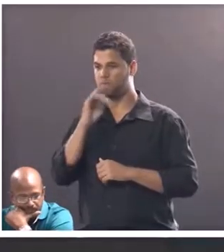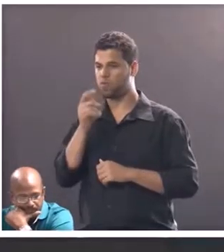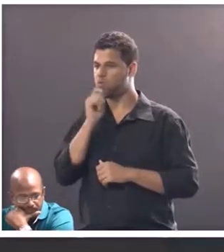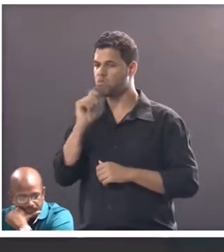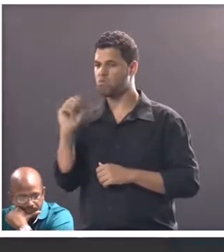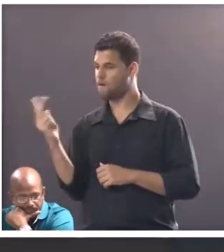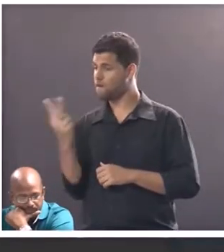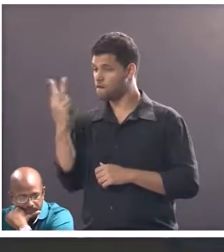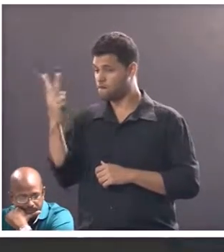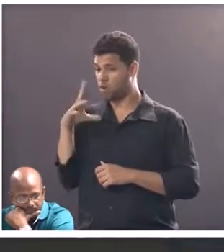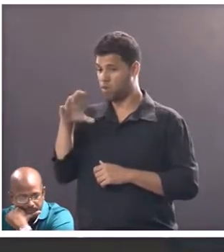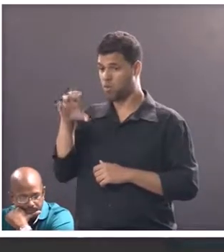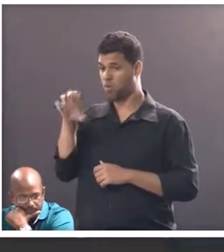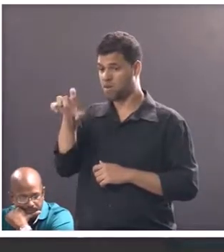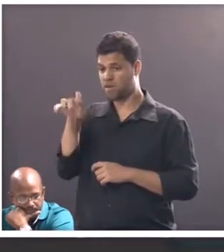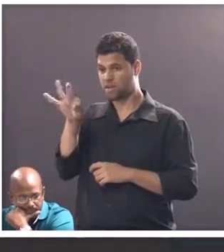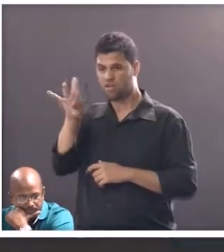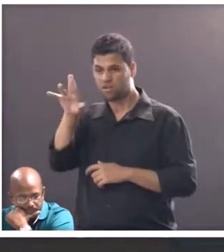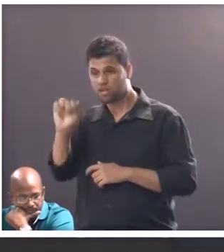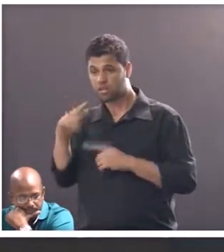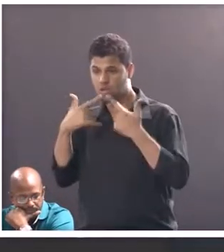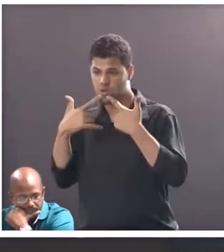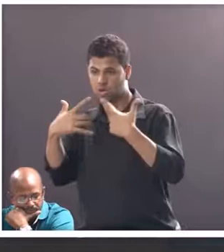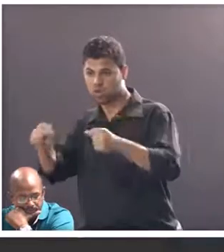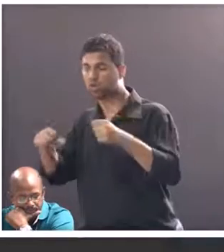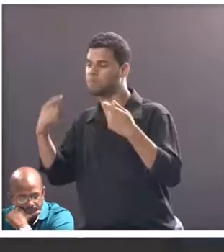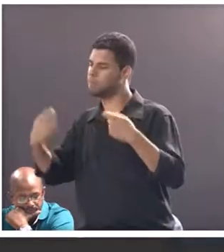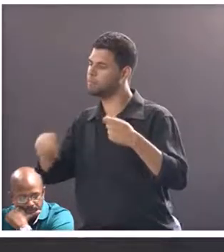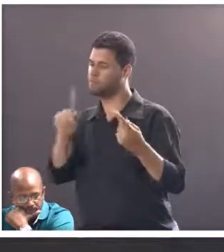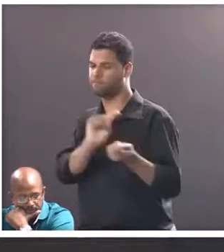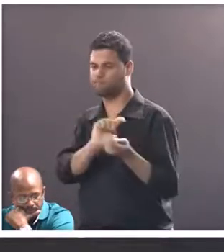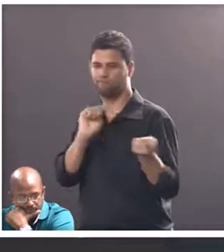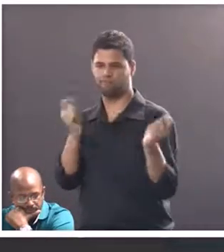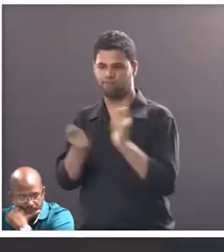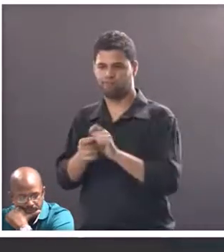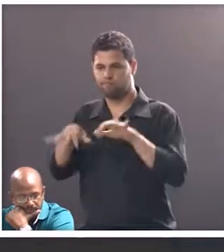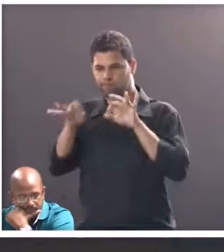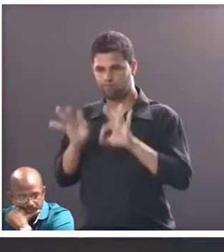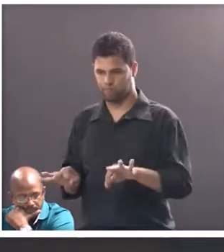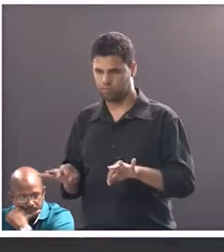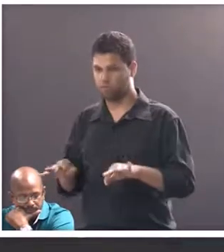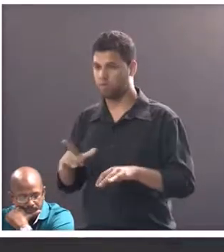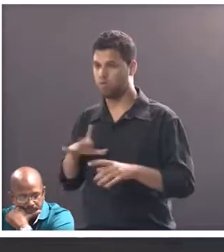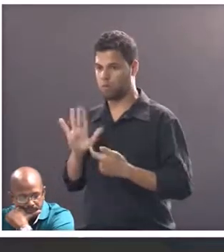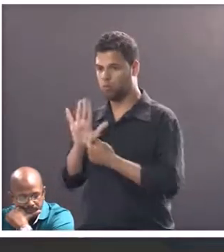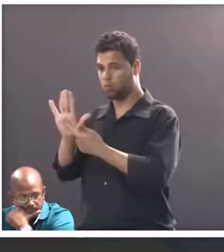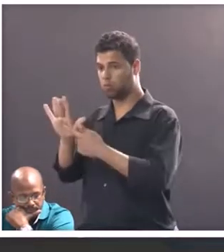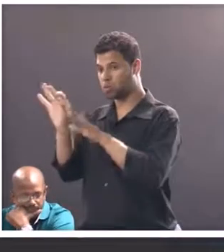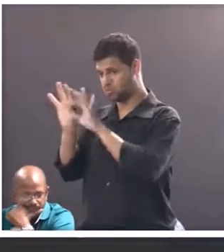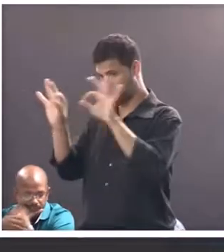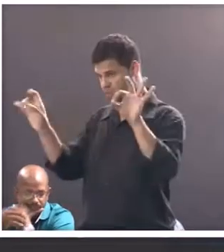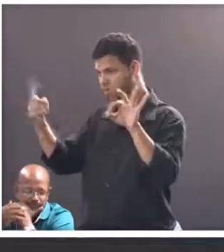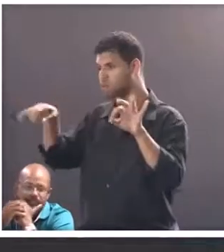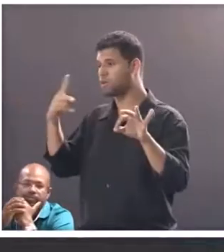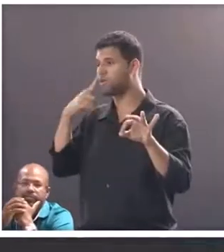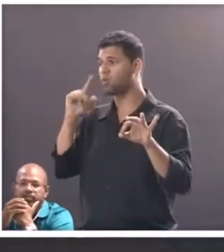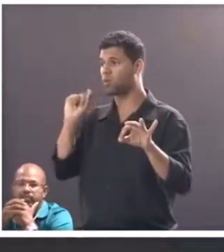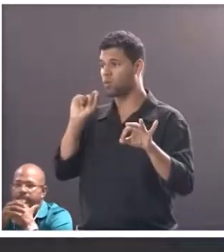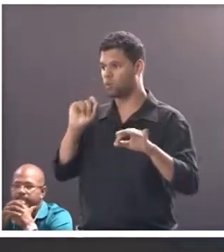valor extralinguístico nenhum, e realmente eu vou ter que adaptar. Eu trouxe uma frase aqui, que é a